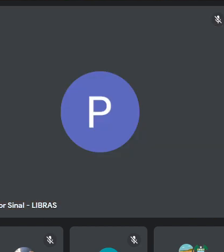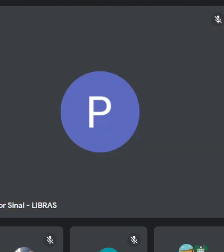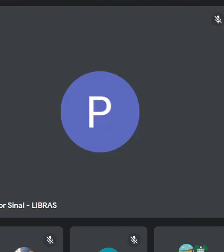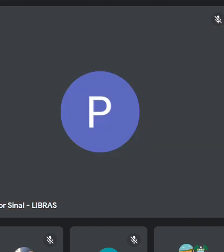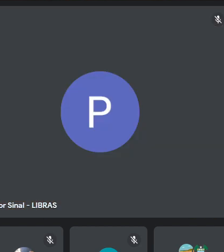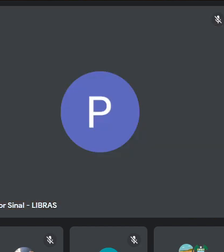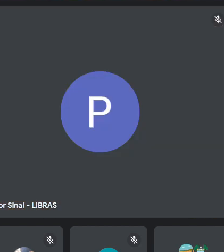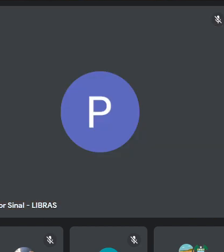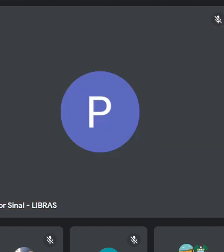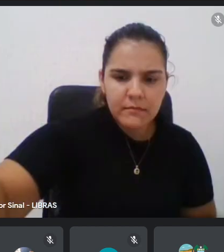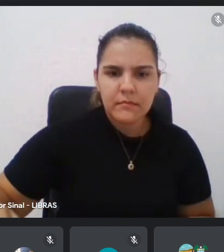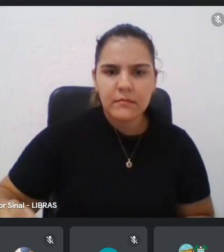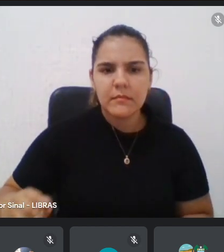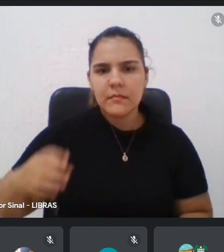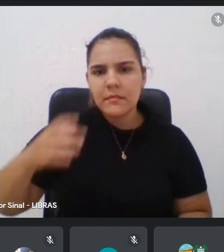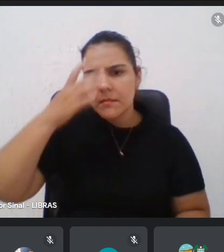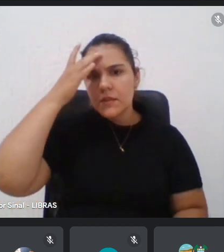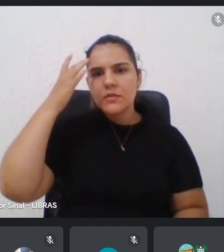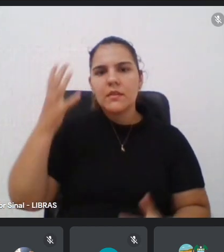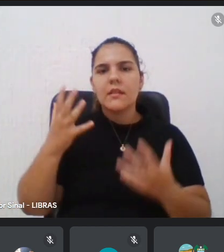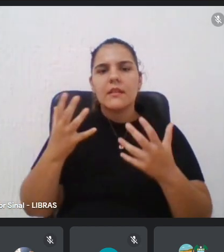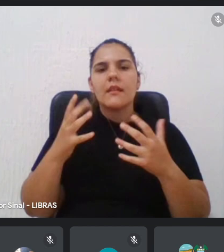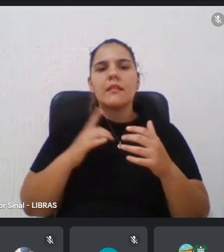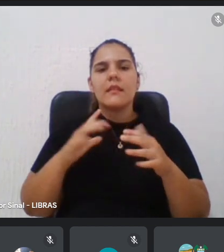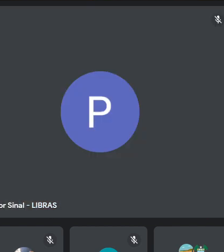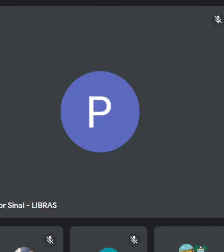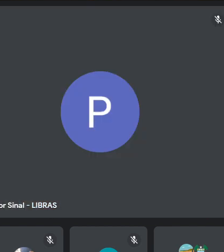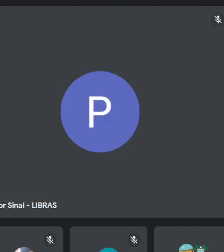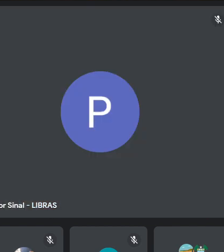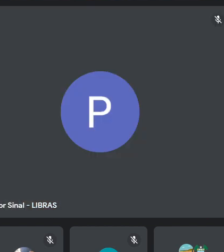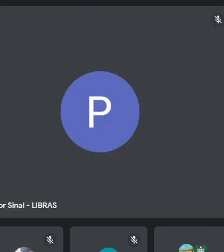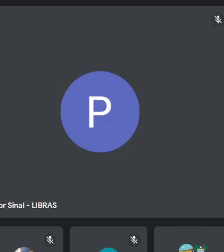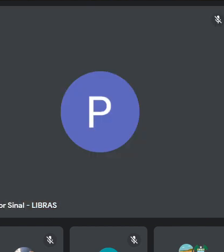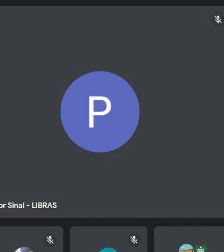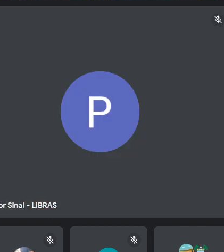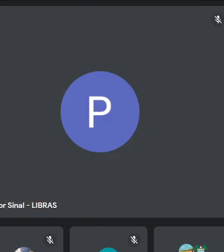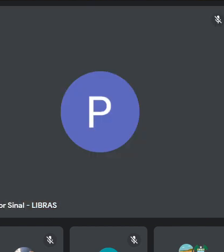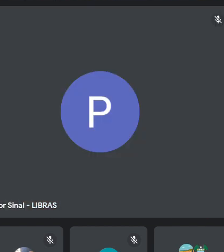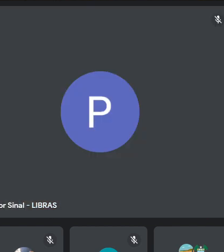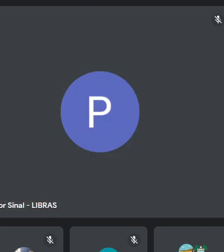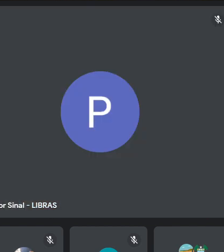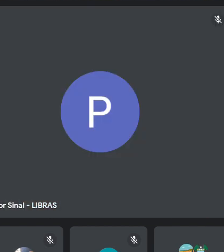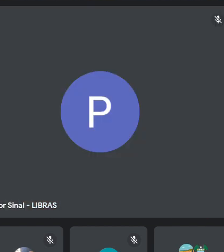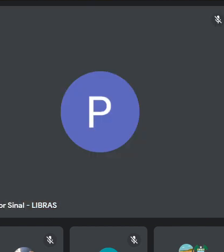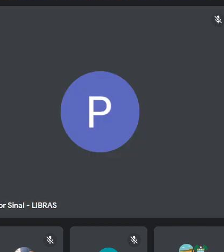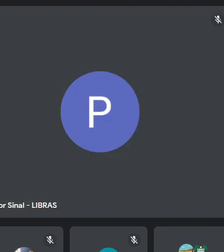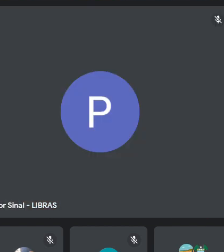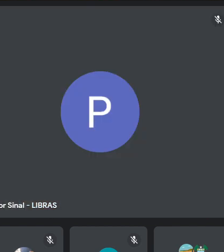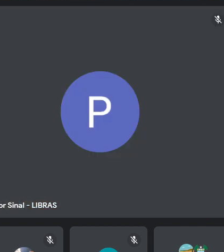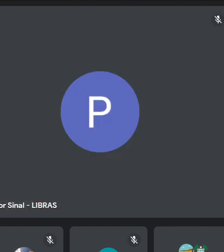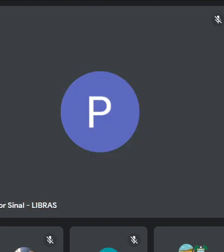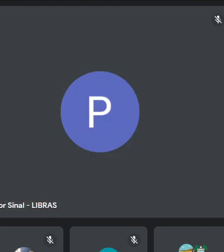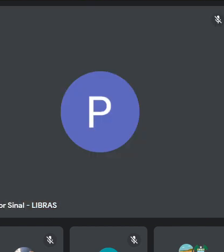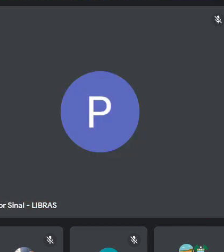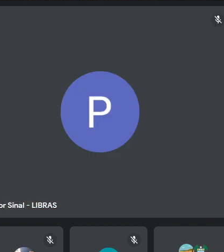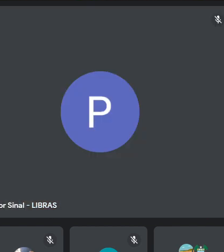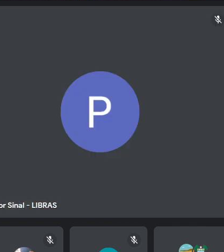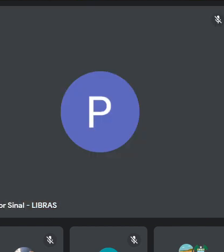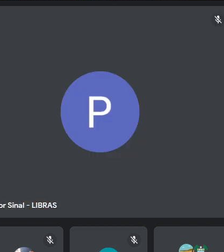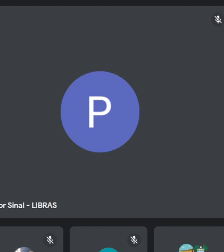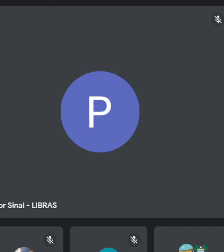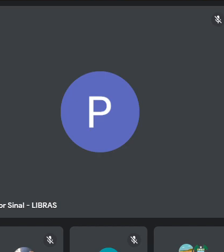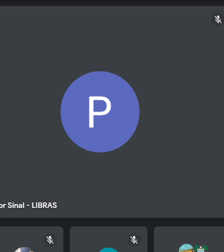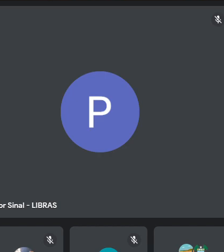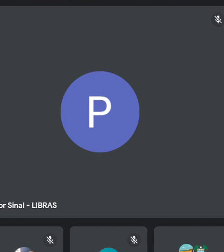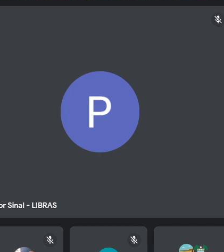fez audiovisual, eu acredito que seja um retrato desse grupo aqui, da maioria desse grupo, a quem já tem